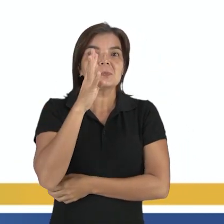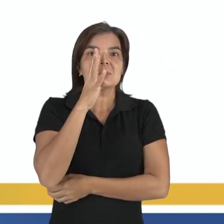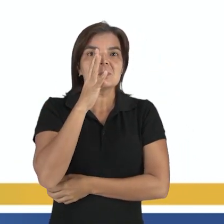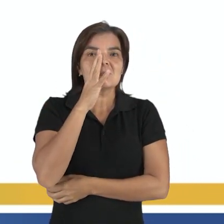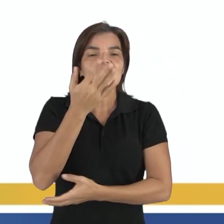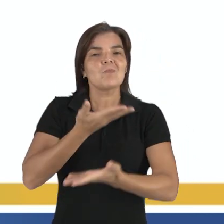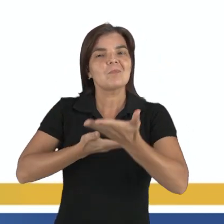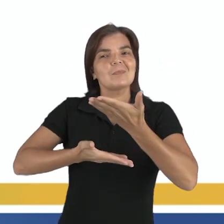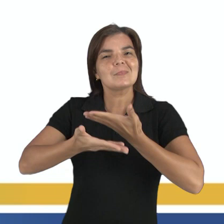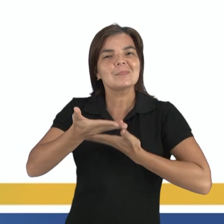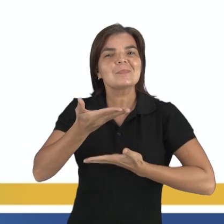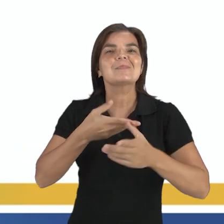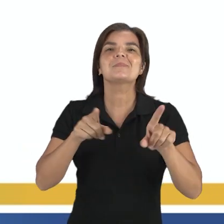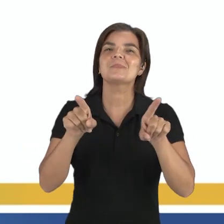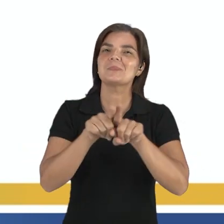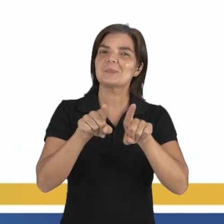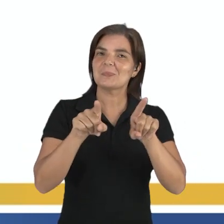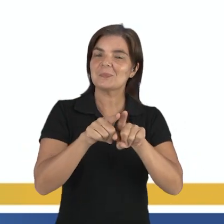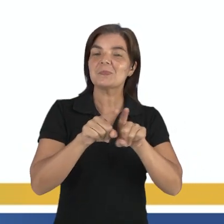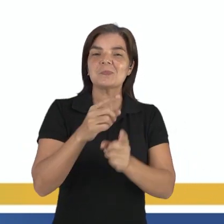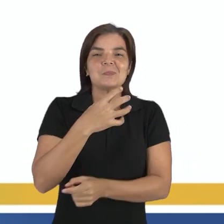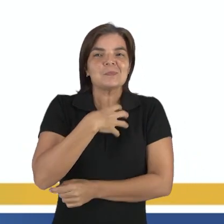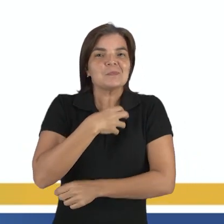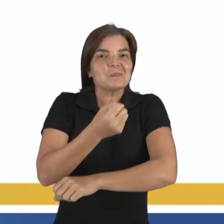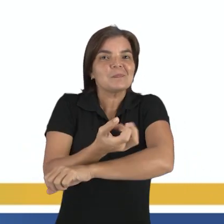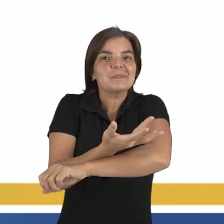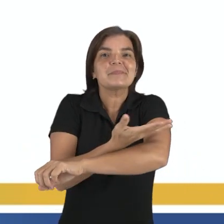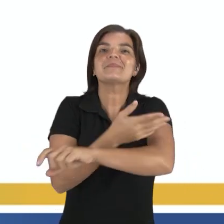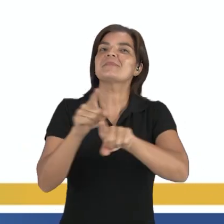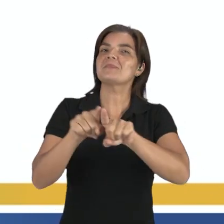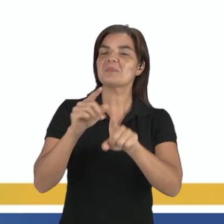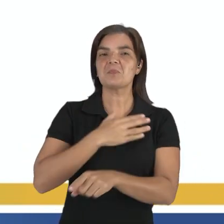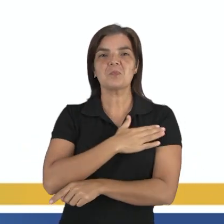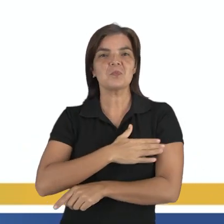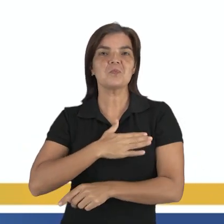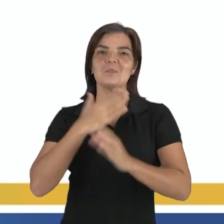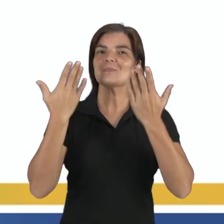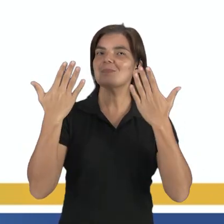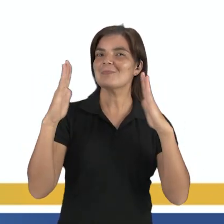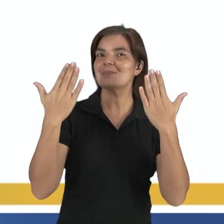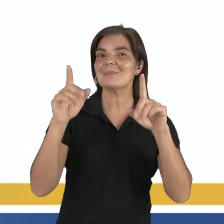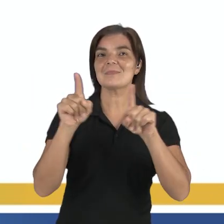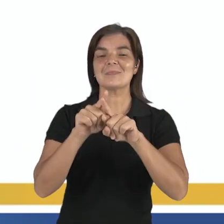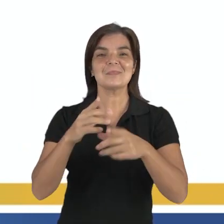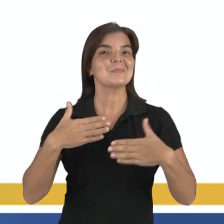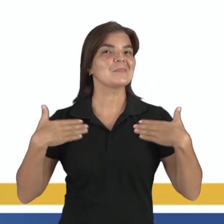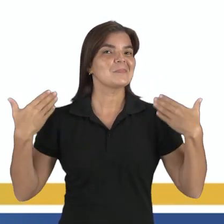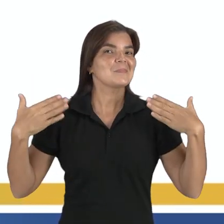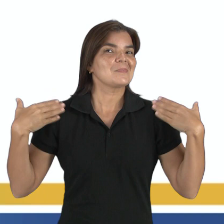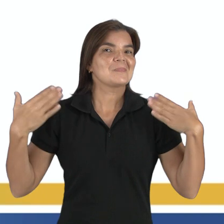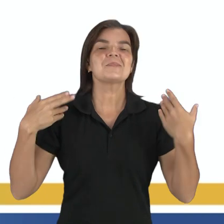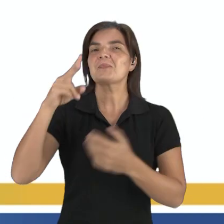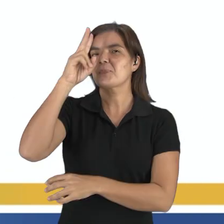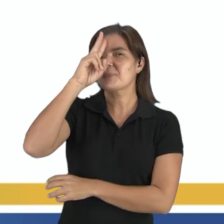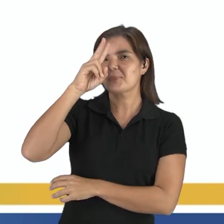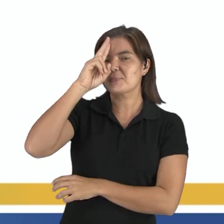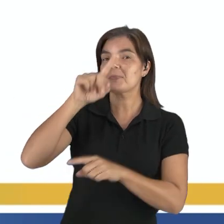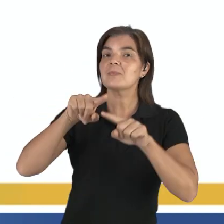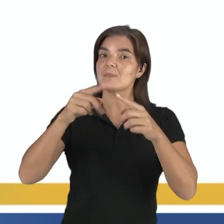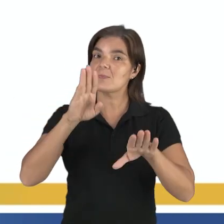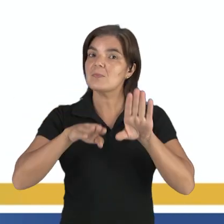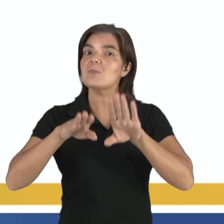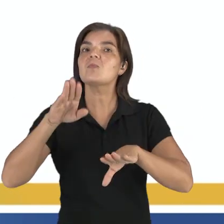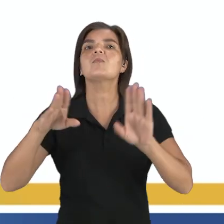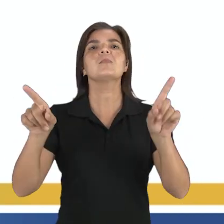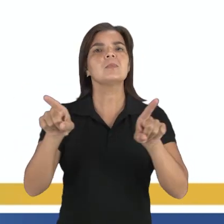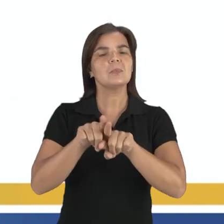pode interagir, tendo sensações, gostando, aplaudindo, se divertindo com aquela história. E